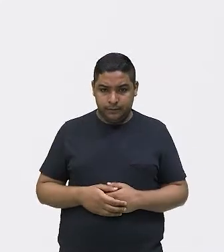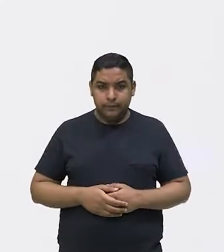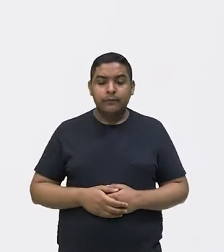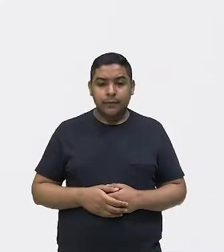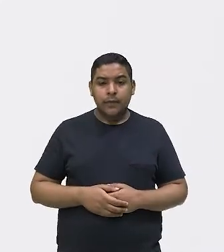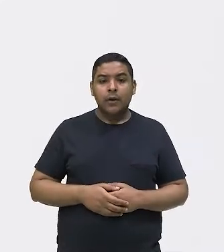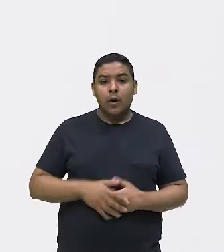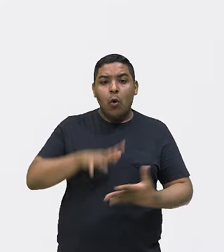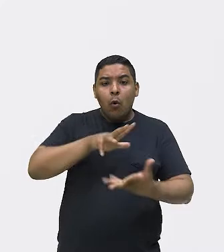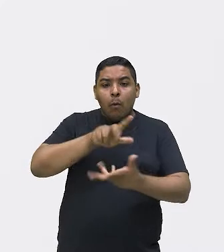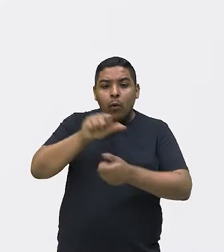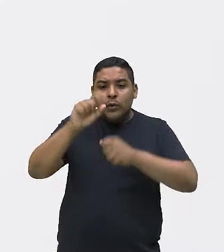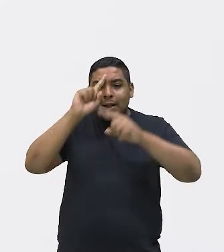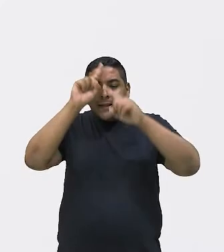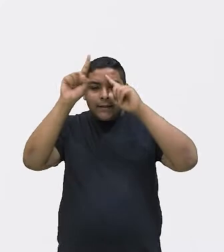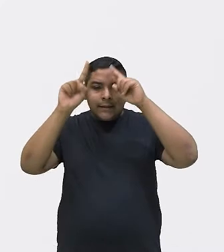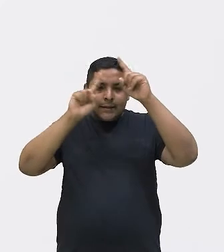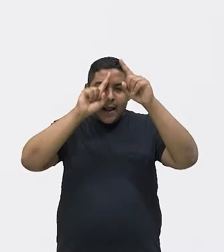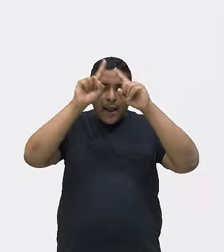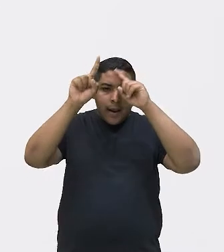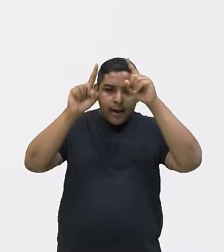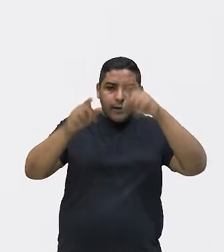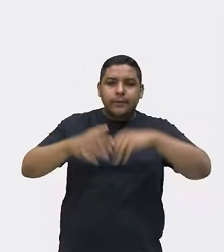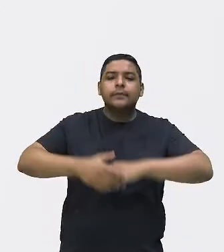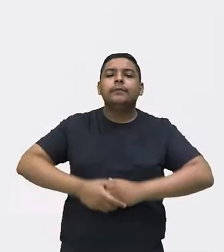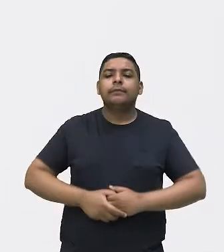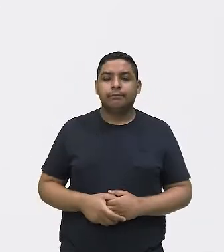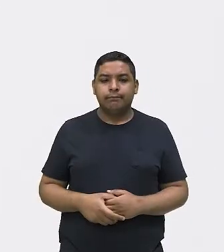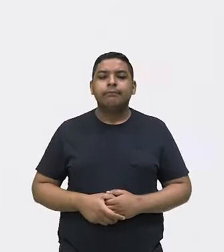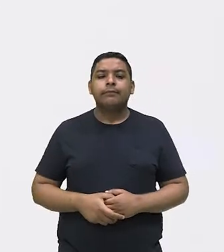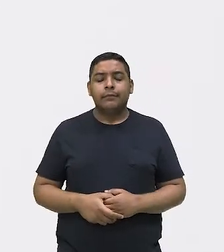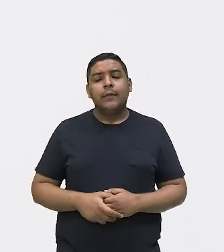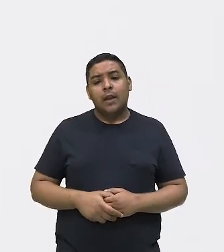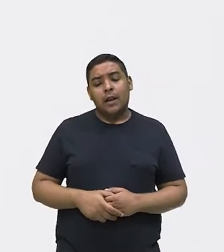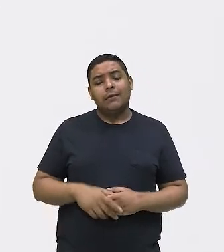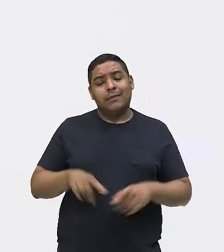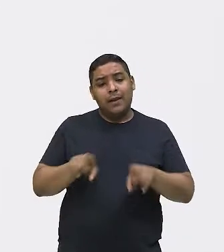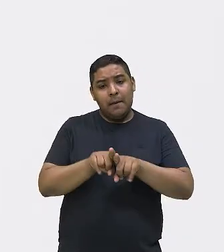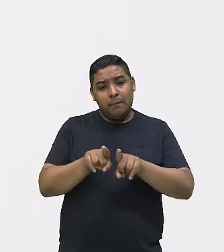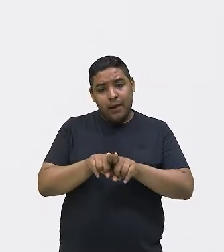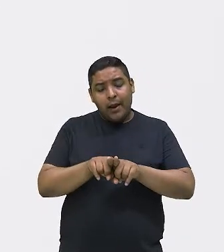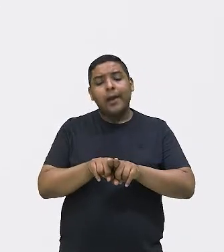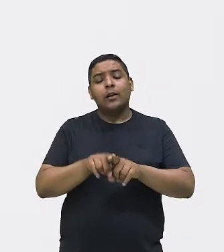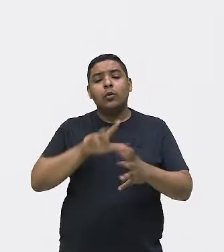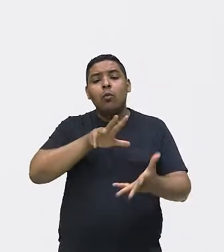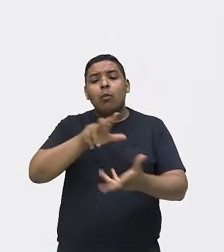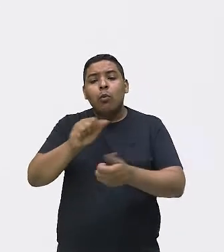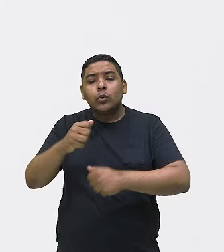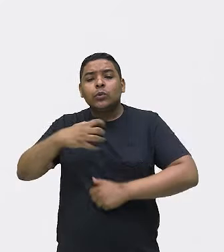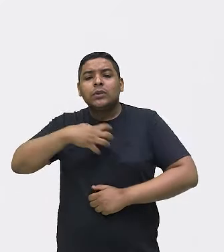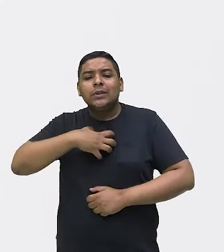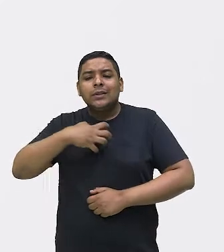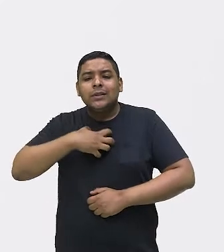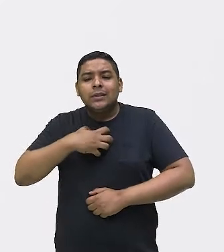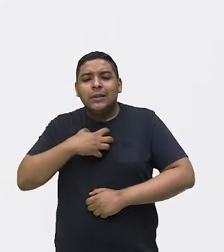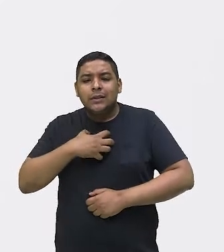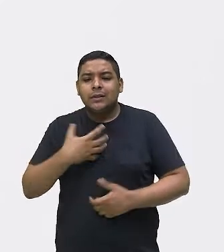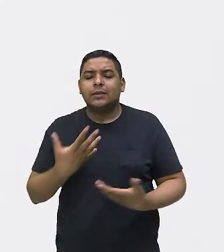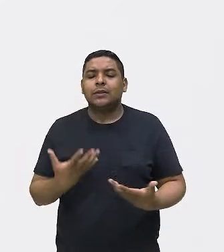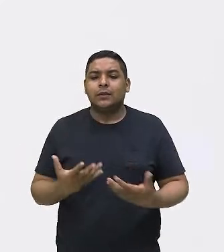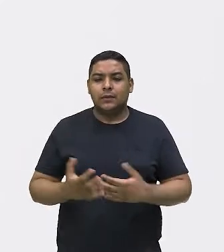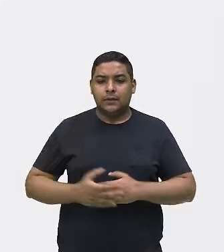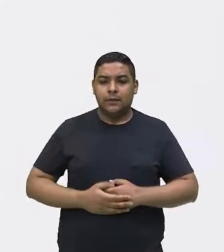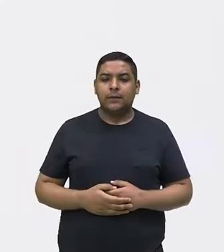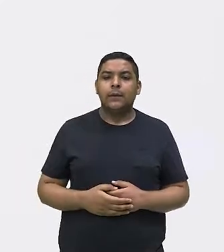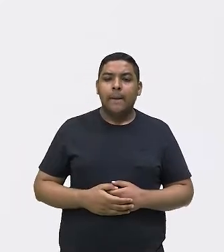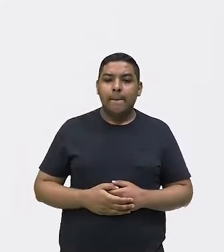fala do mundo das ideias e ele fala de um mundo sensível, né? Não é isso? Então, o mundo